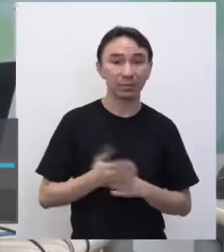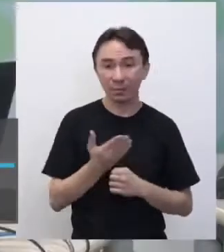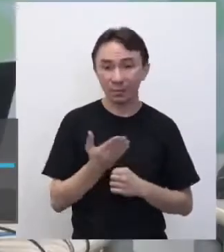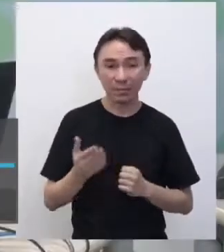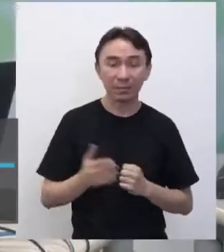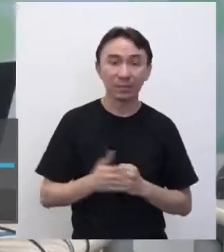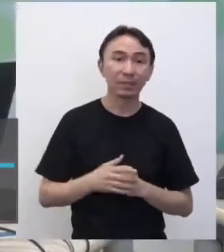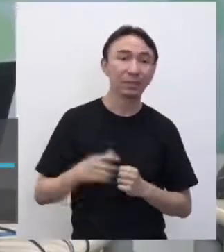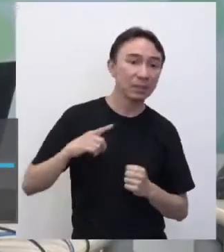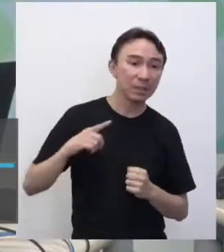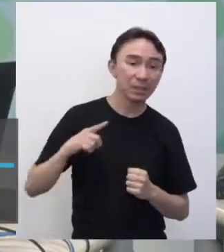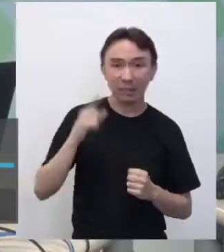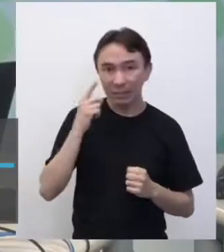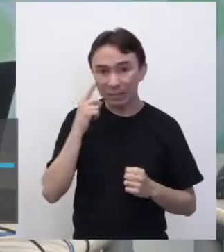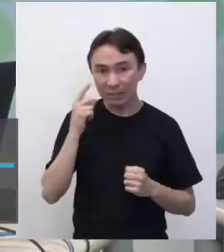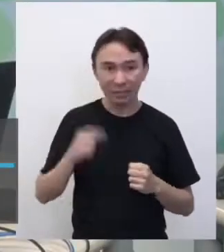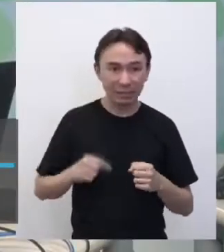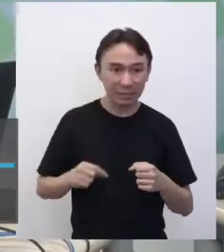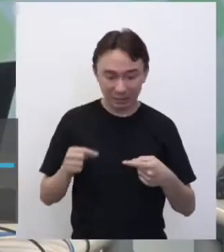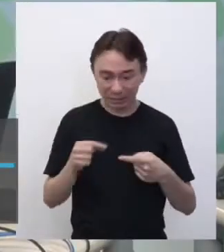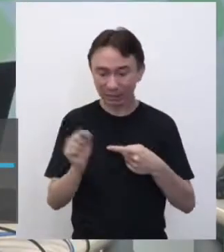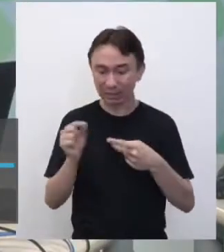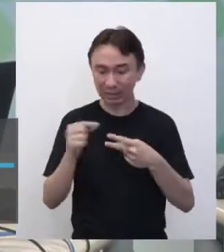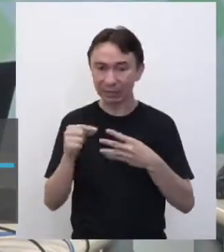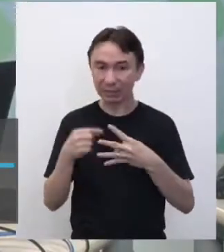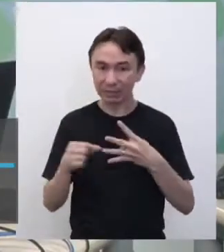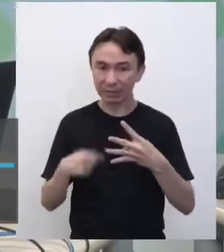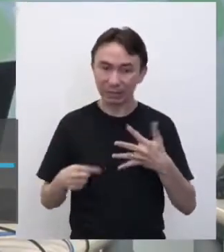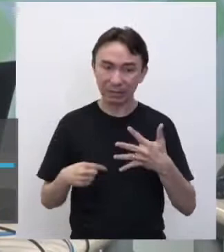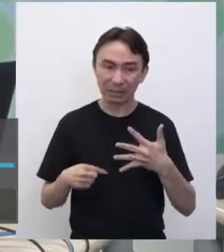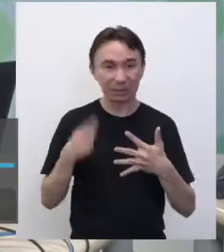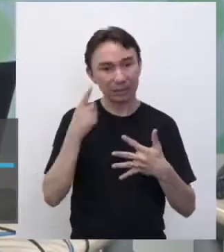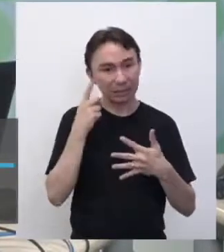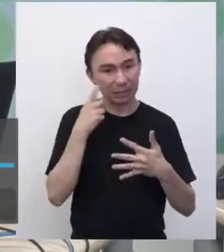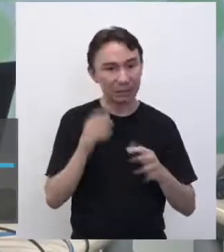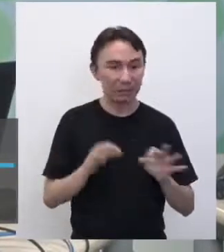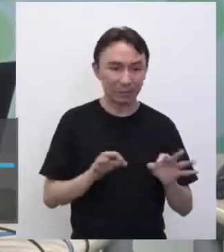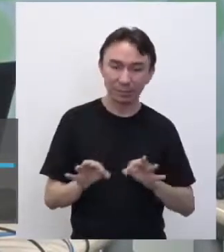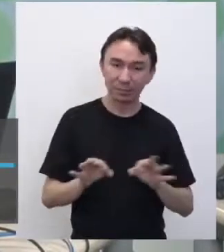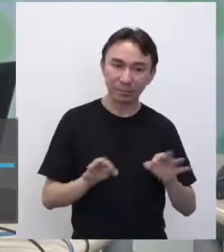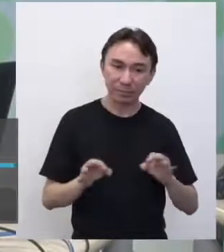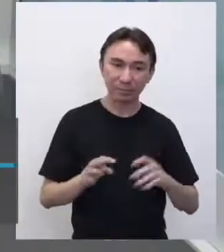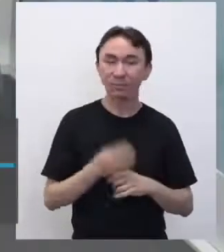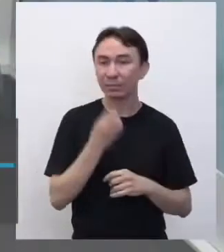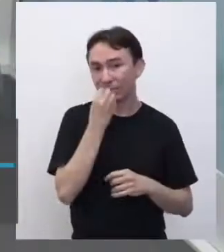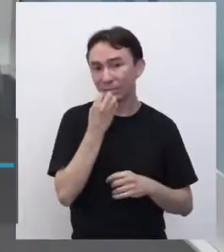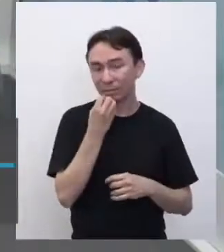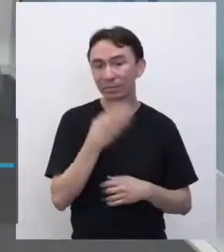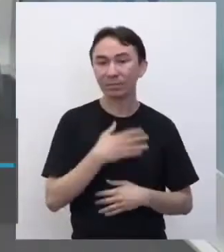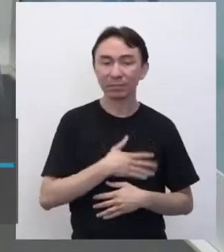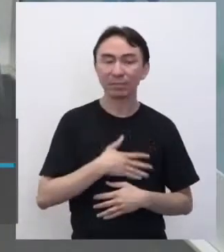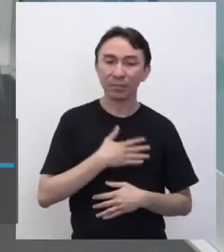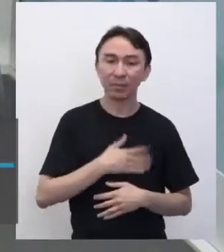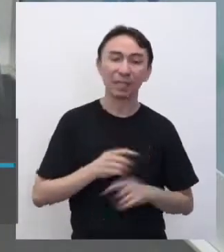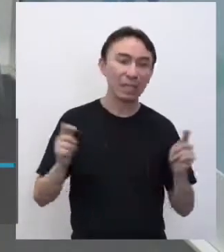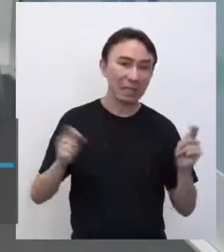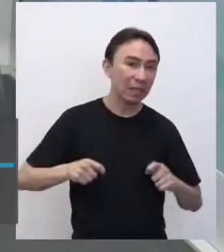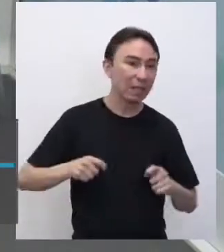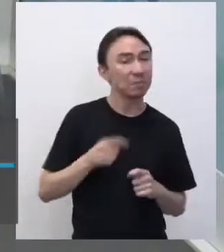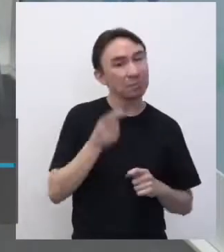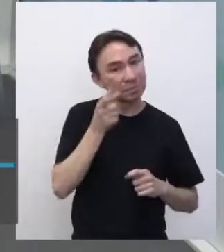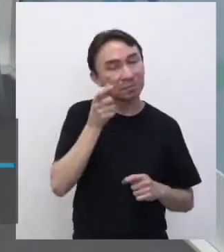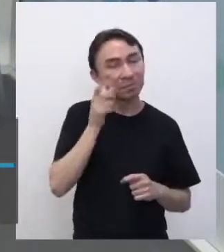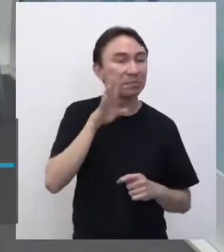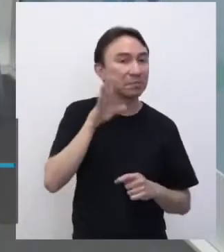uma correção automática que você pode programar, né? Sim, dá para fazer bastante. Dá para fazer bastante coisa interessante, legal. Então,